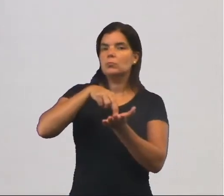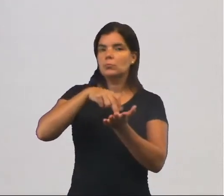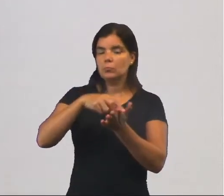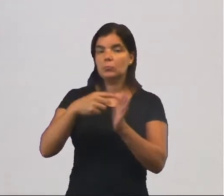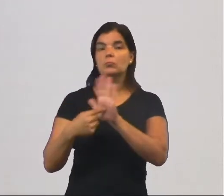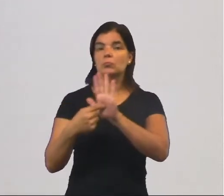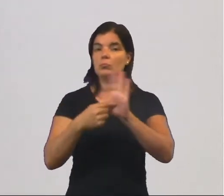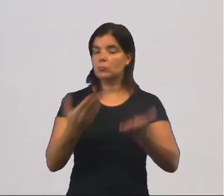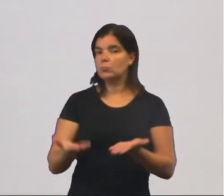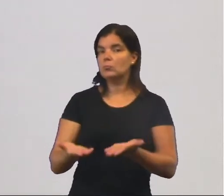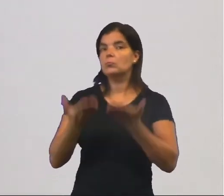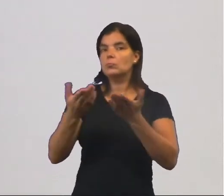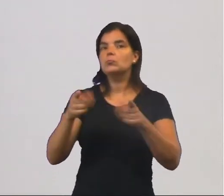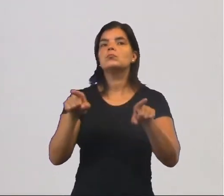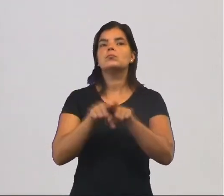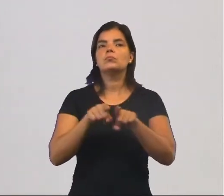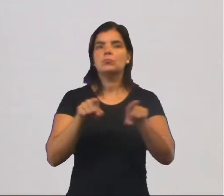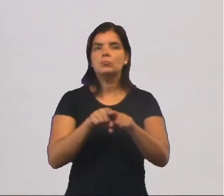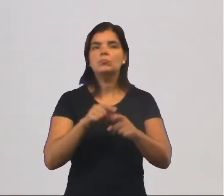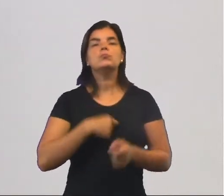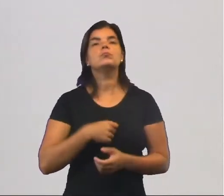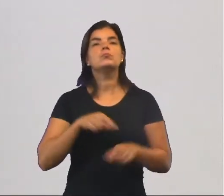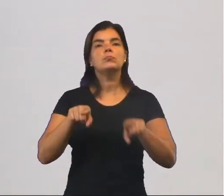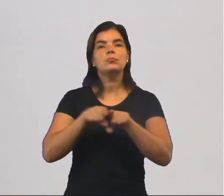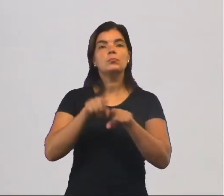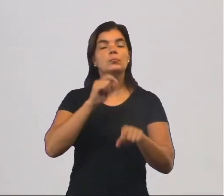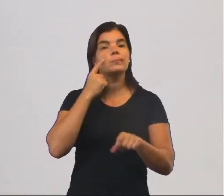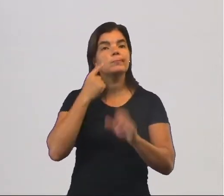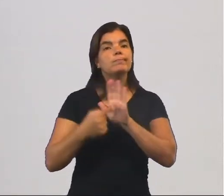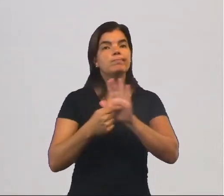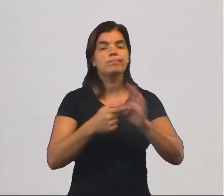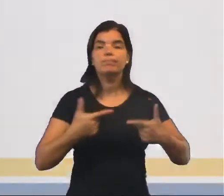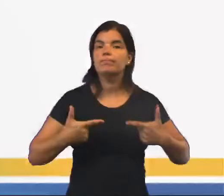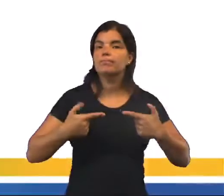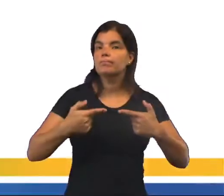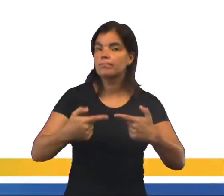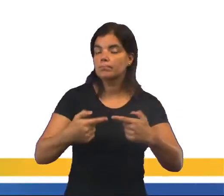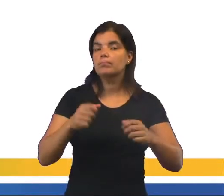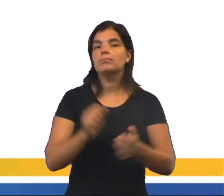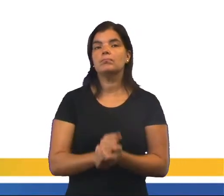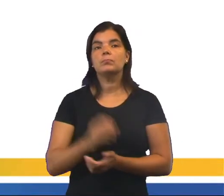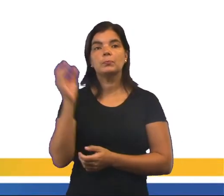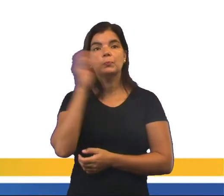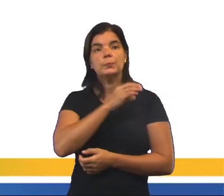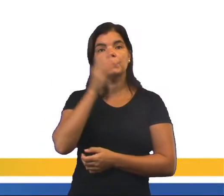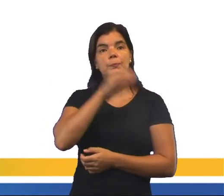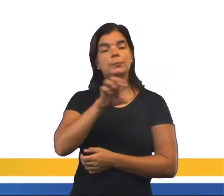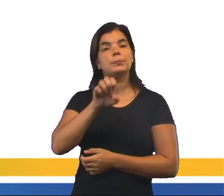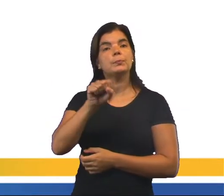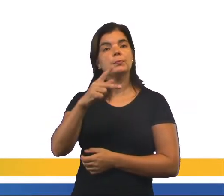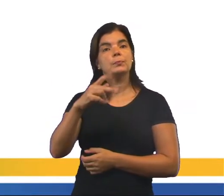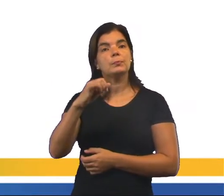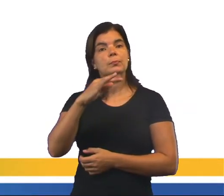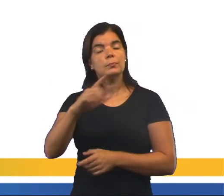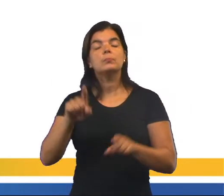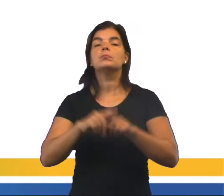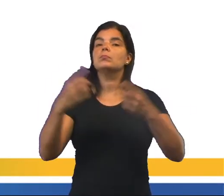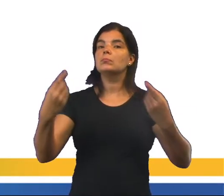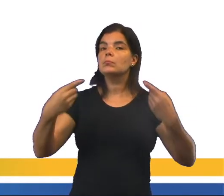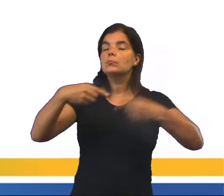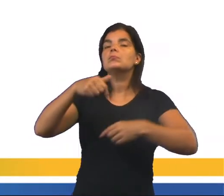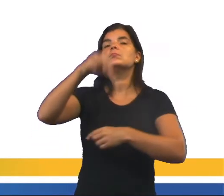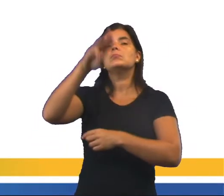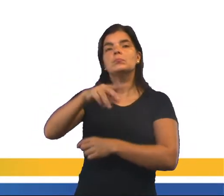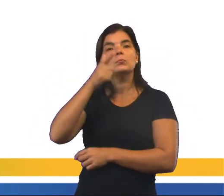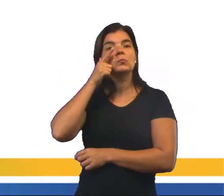mostrassem suas grandezas. Isso foi uma marca da Guerra Fria. Nós também tivemos a corrida espacial, onde as duas potências disputavam